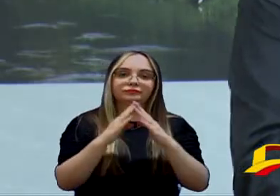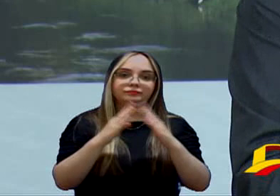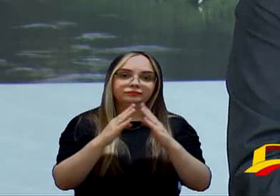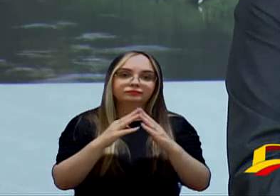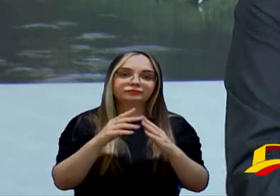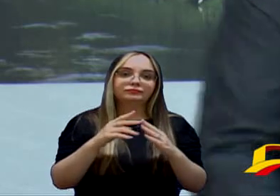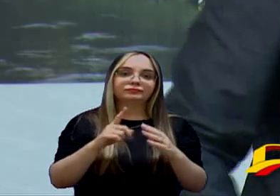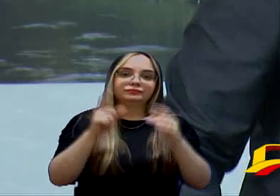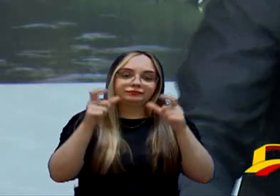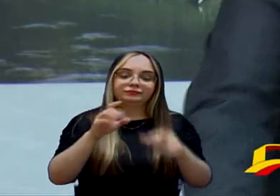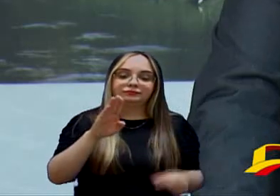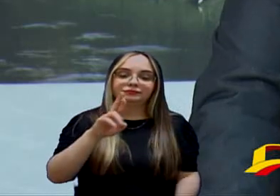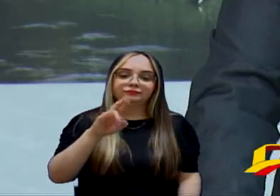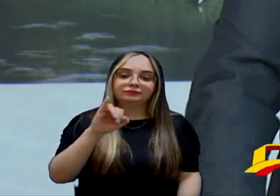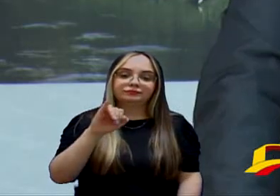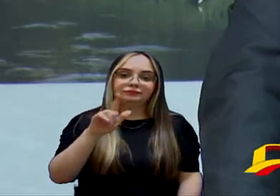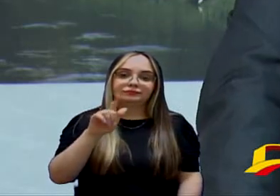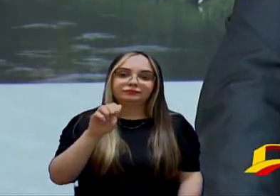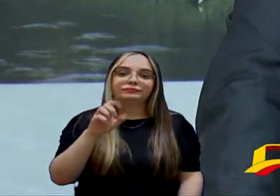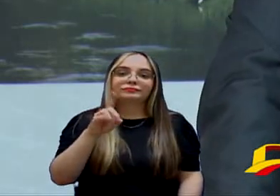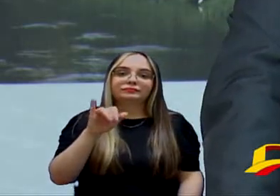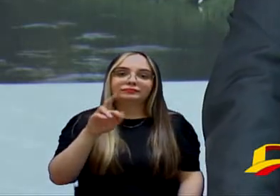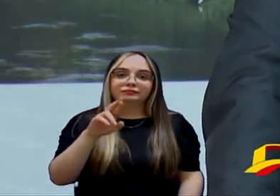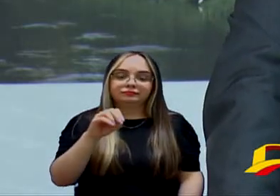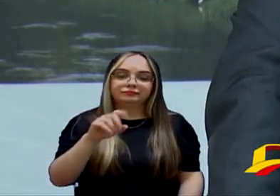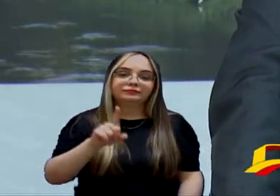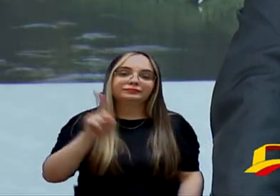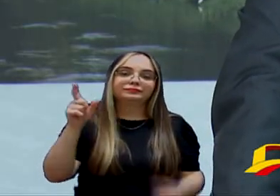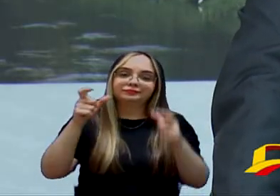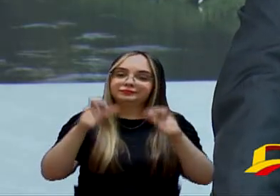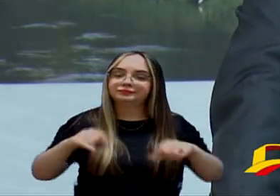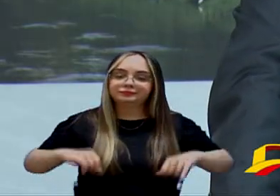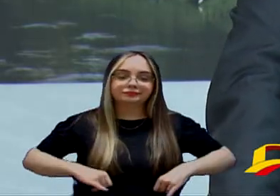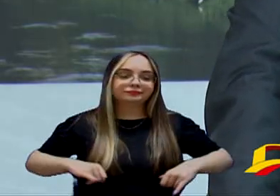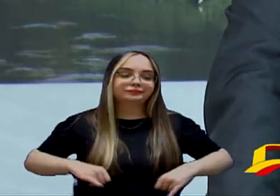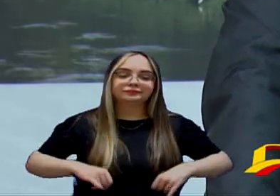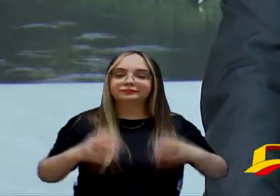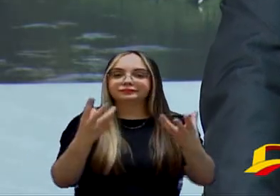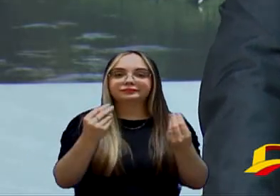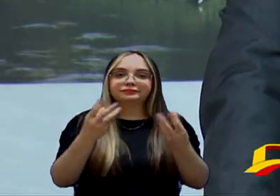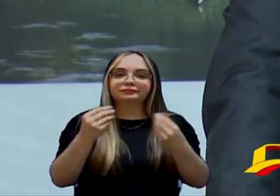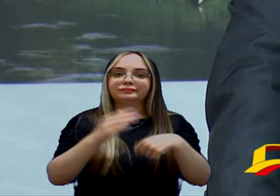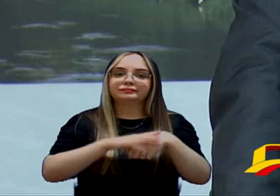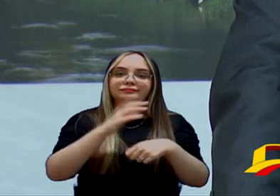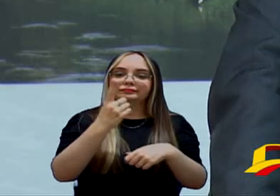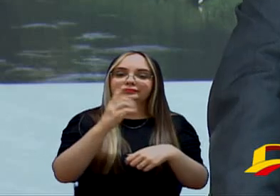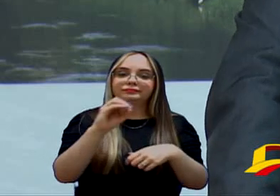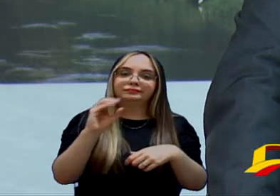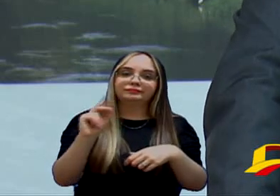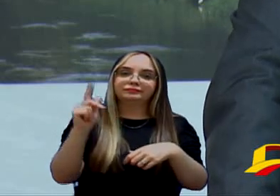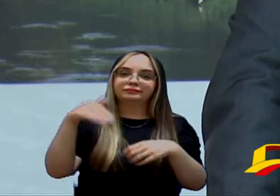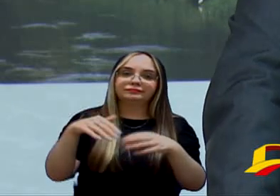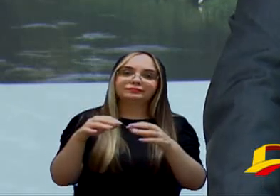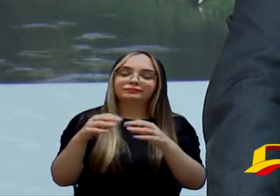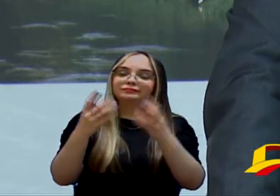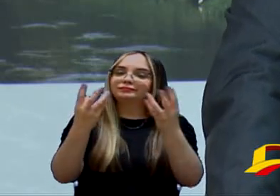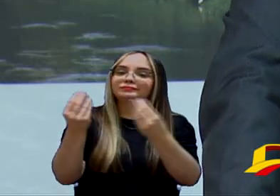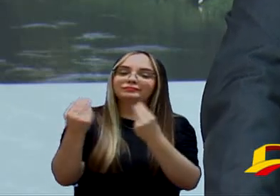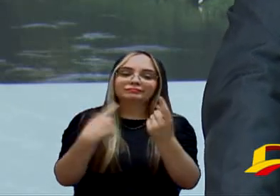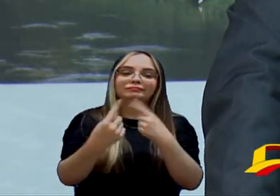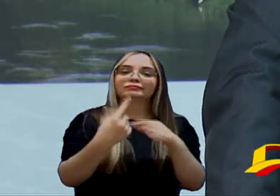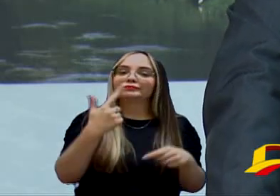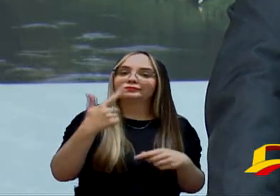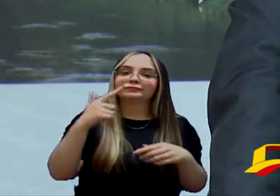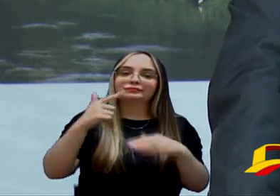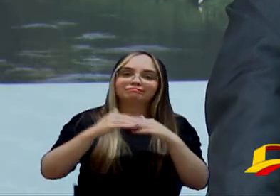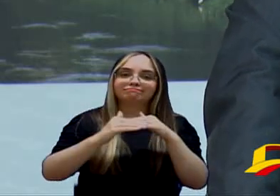moro Brigadeiro Tobias ondas regiões que mais sofrem são mais de cento e poucos quilômetros 160 km de vias não pavimentadas